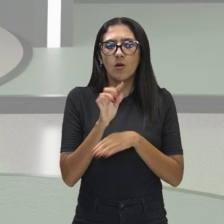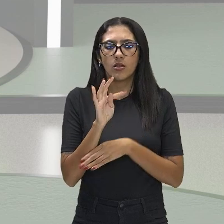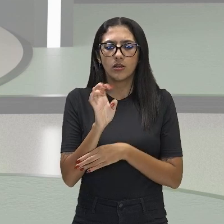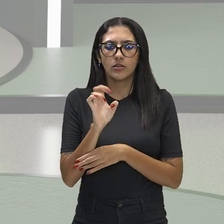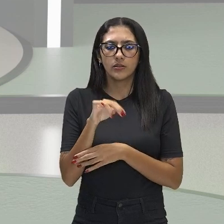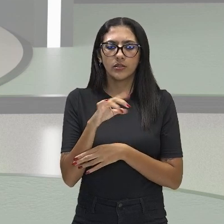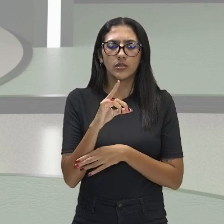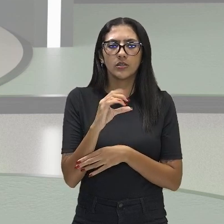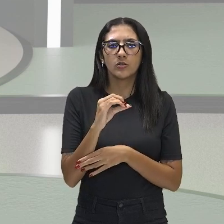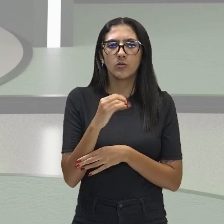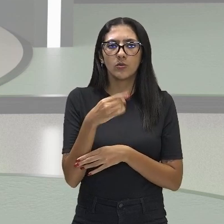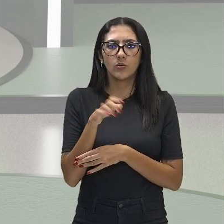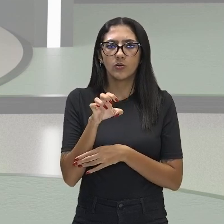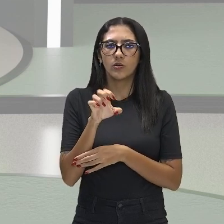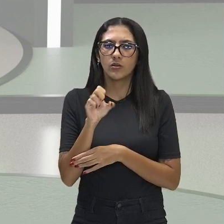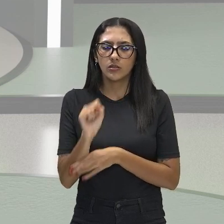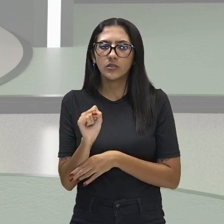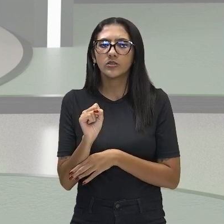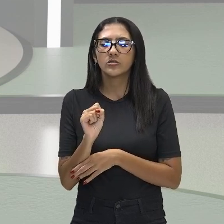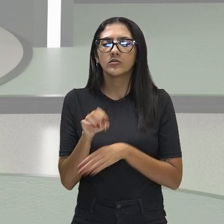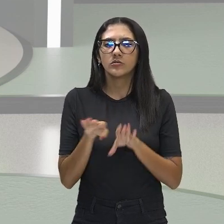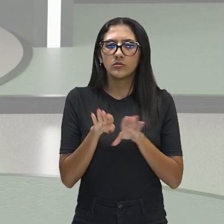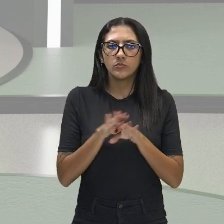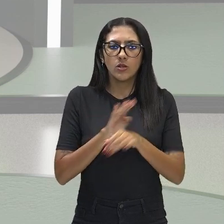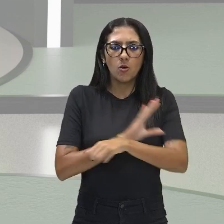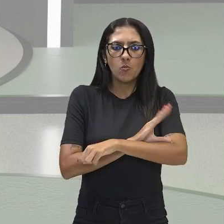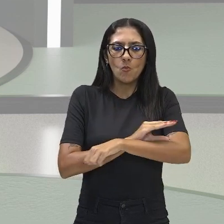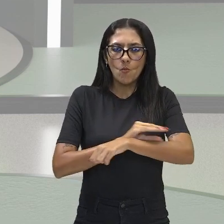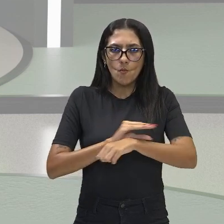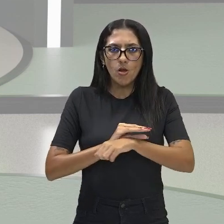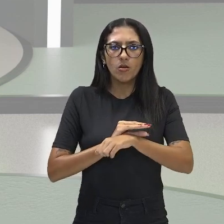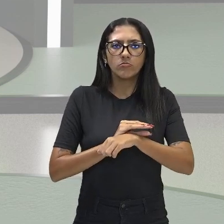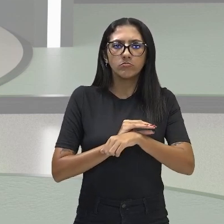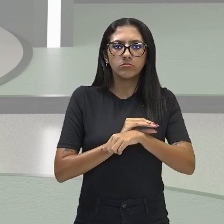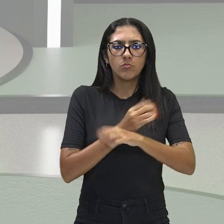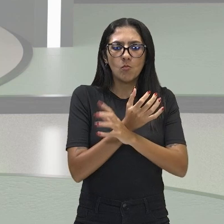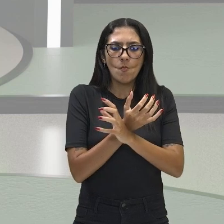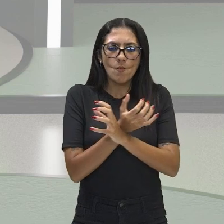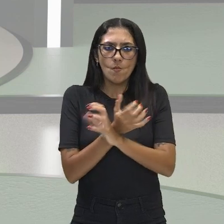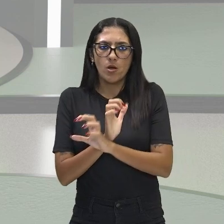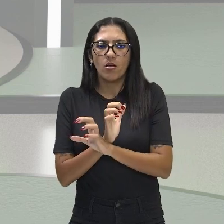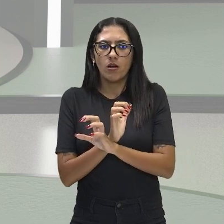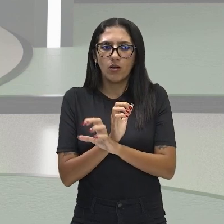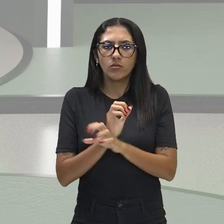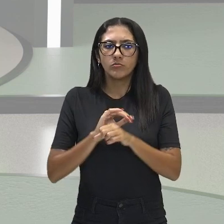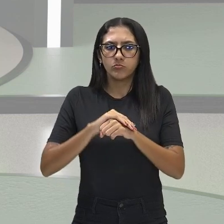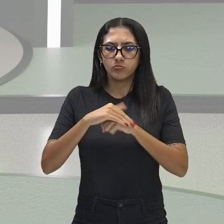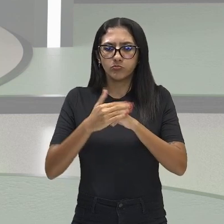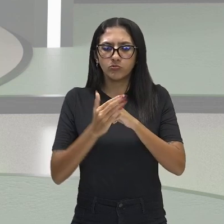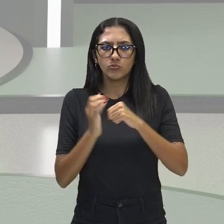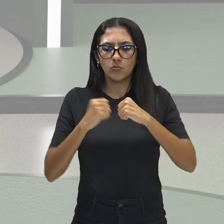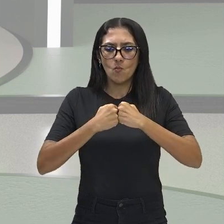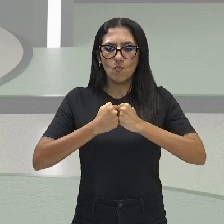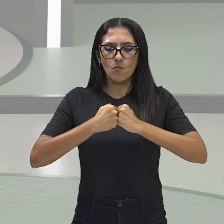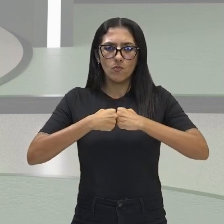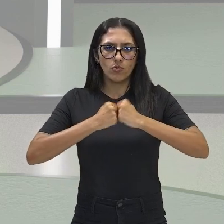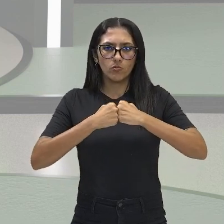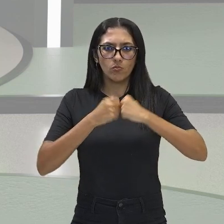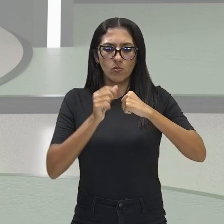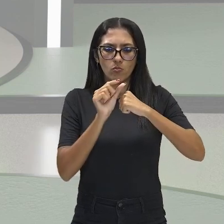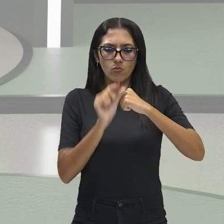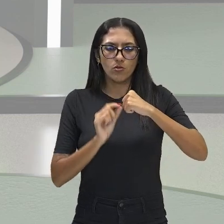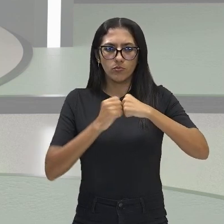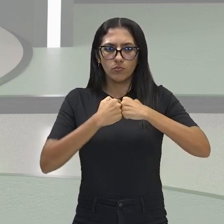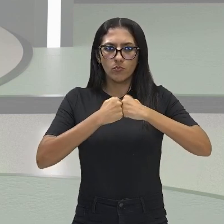o ligamento de músculo para osso. Vamos observar aqui Por